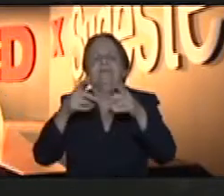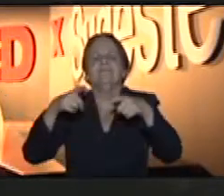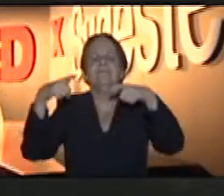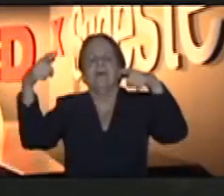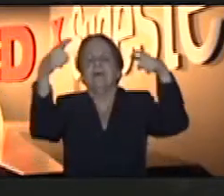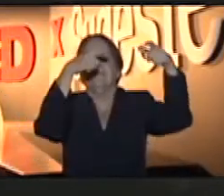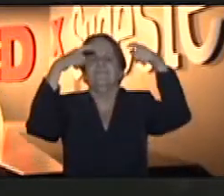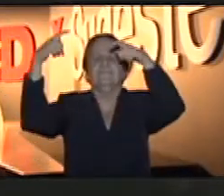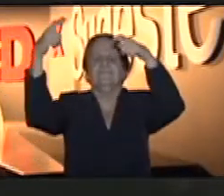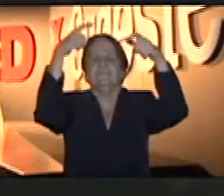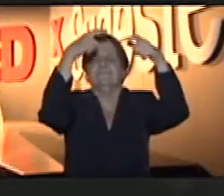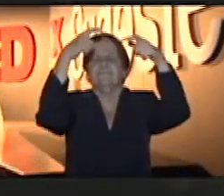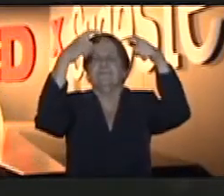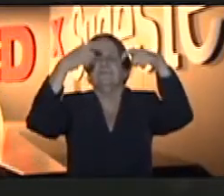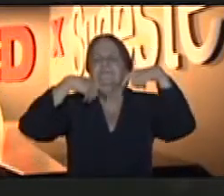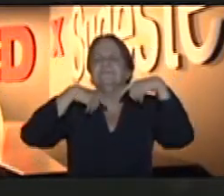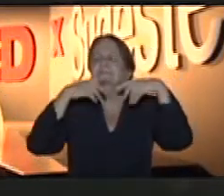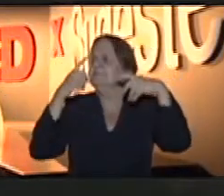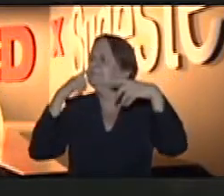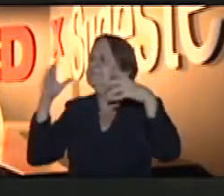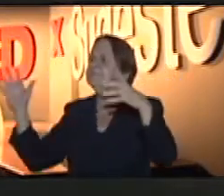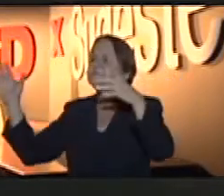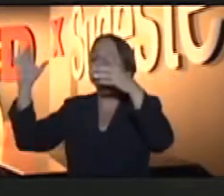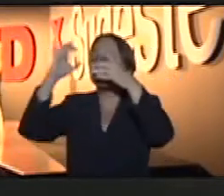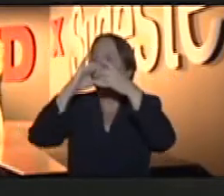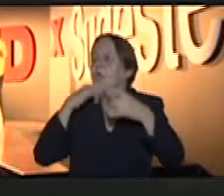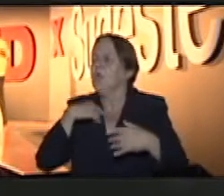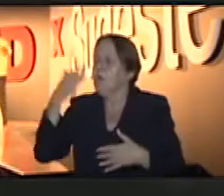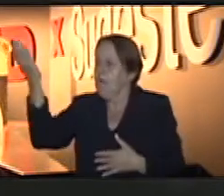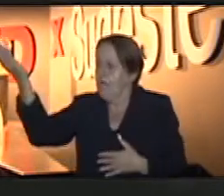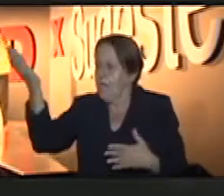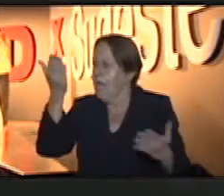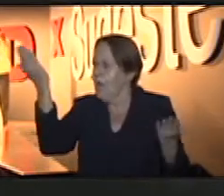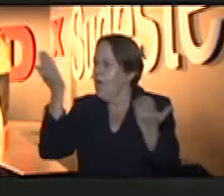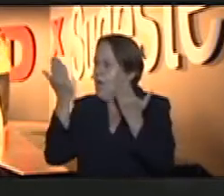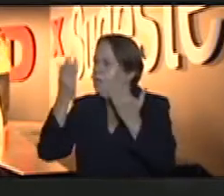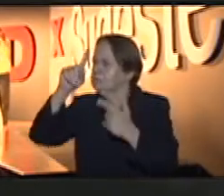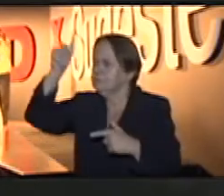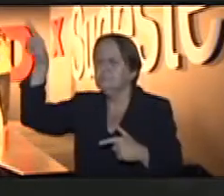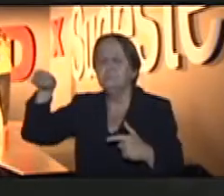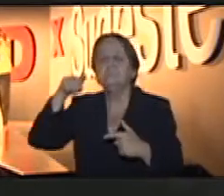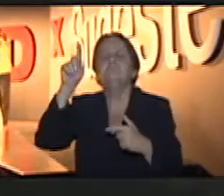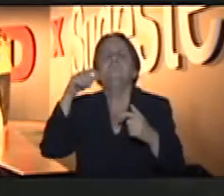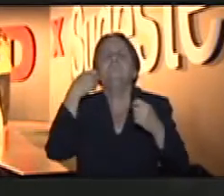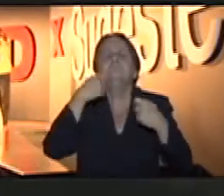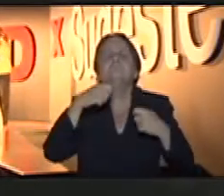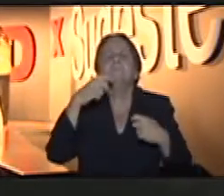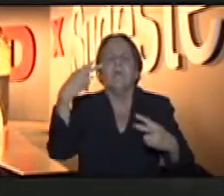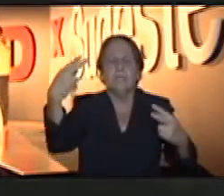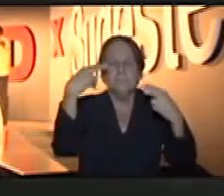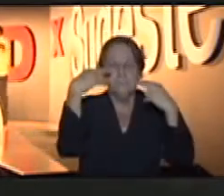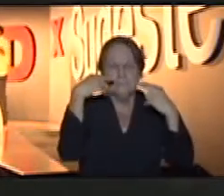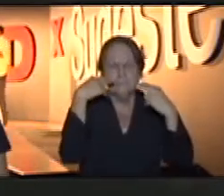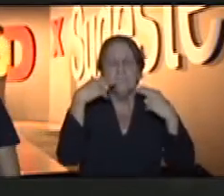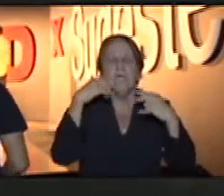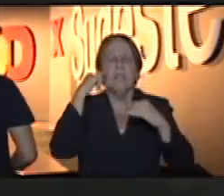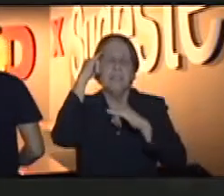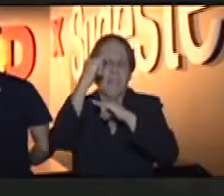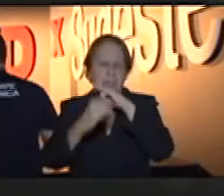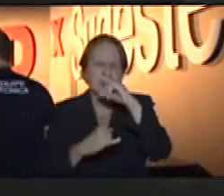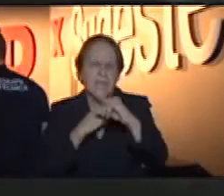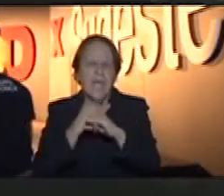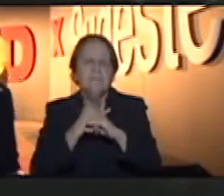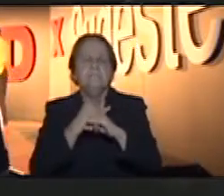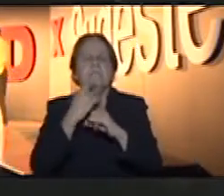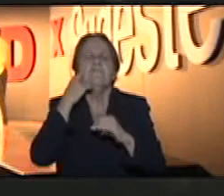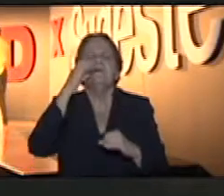vamos sonhar um pouquinho eu chamo cada cada um de vocês presentes cada um daqueles que nos assistem pela internet que acompanha